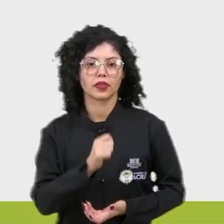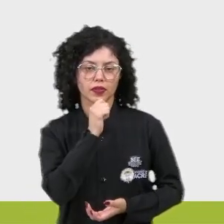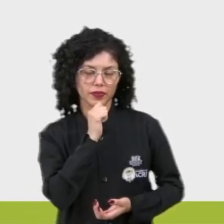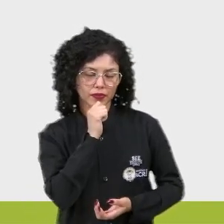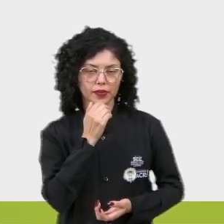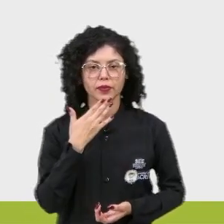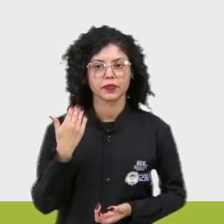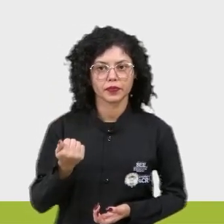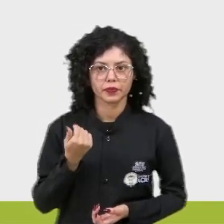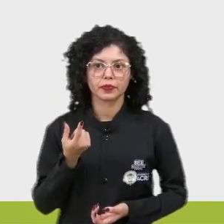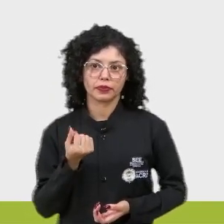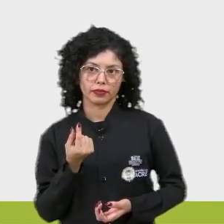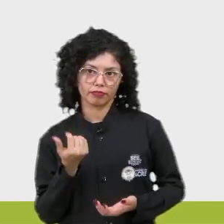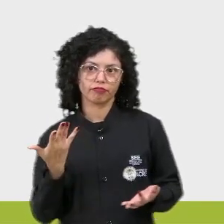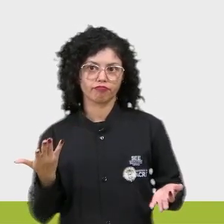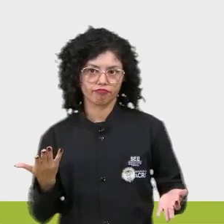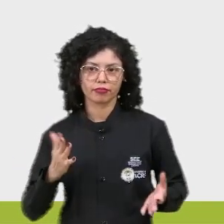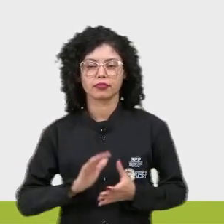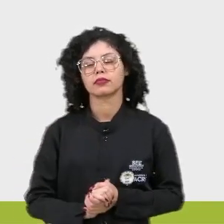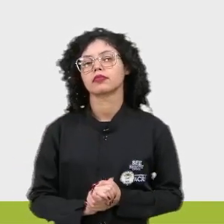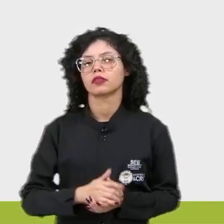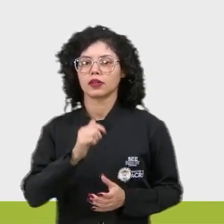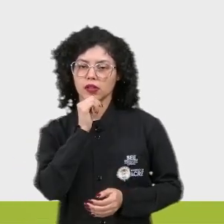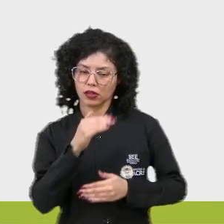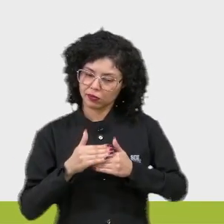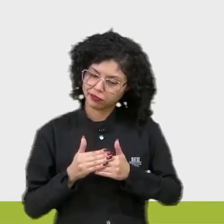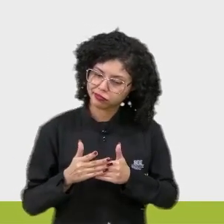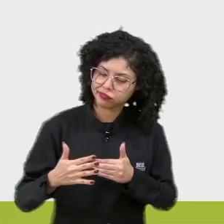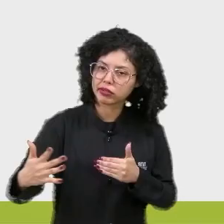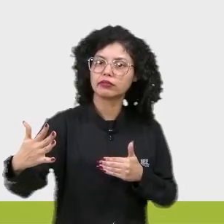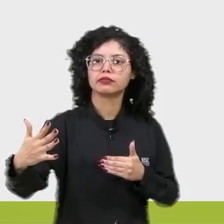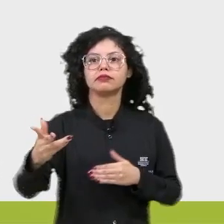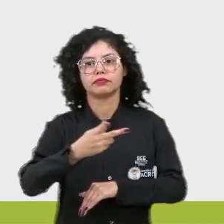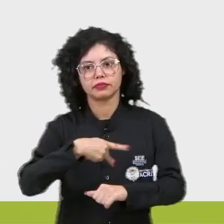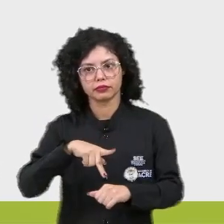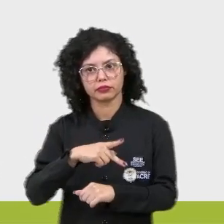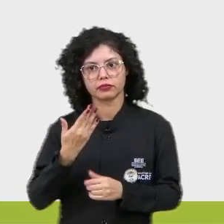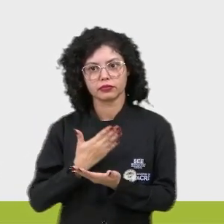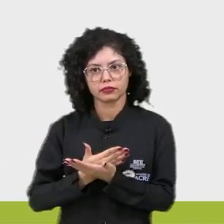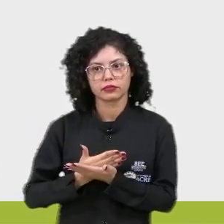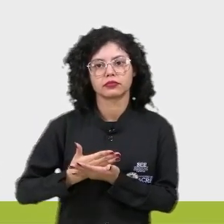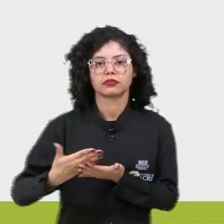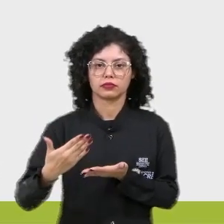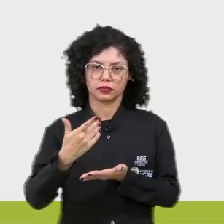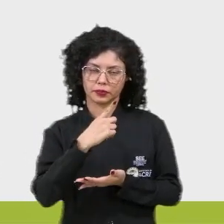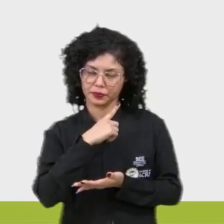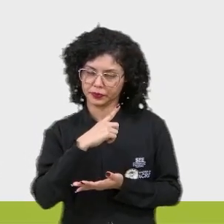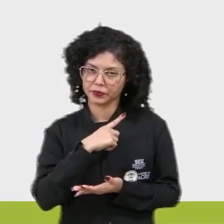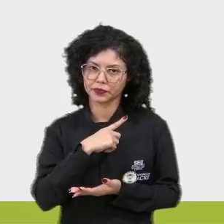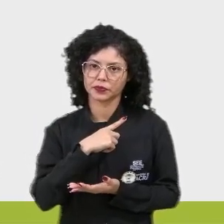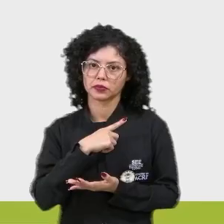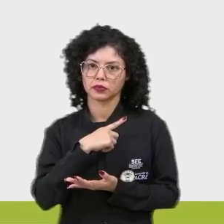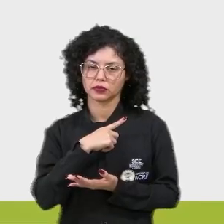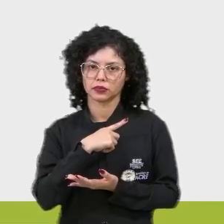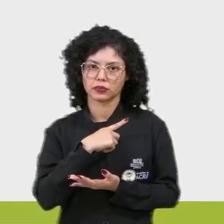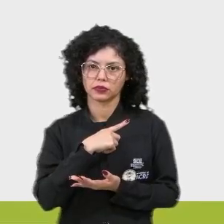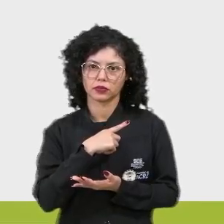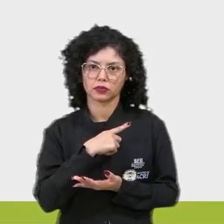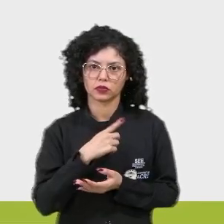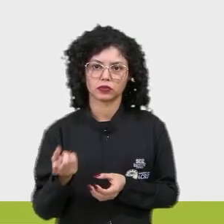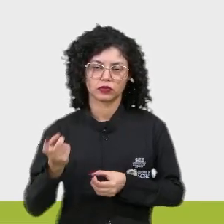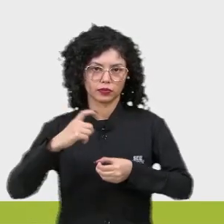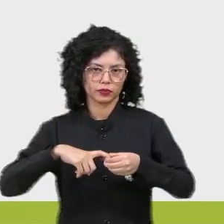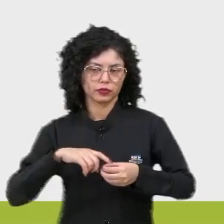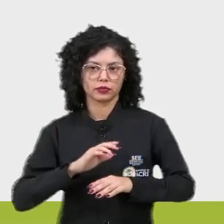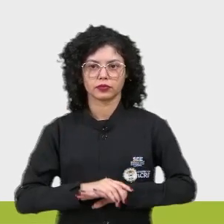né, financeiramente. Tá? Então, é um investimento que a longo prazo o país ele começa a ter aí o